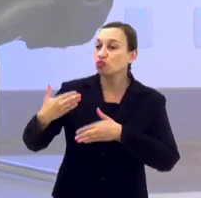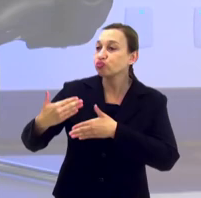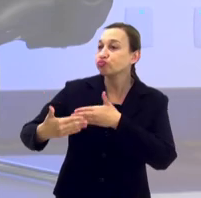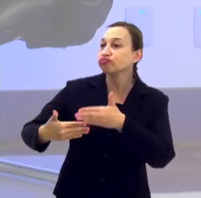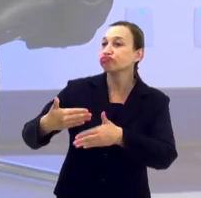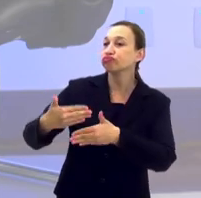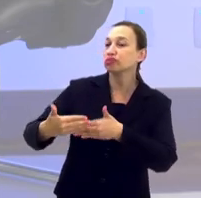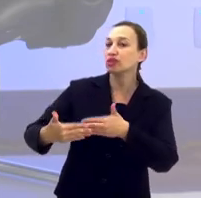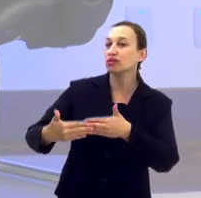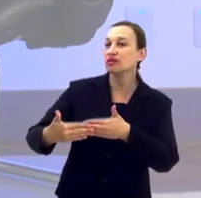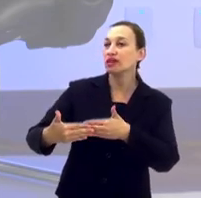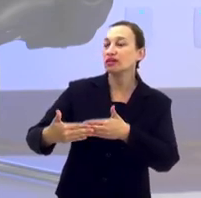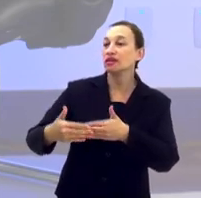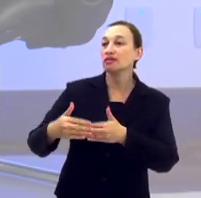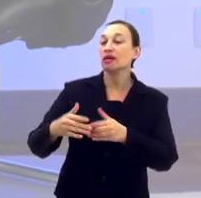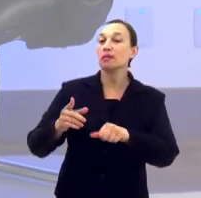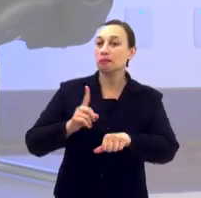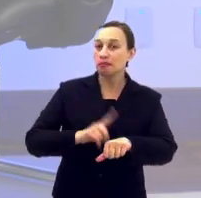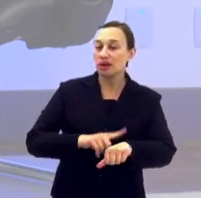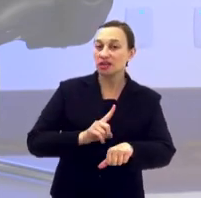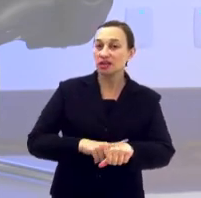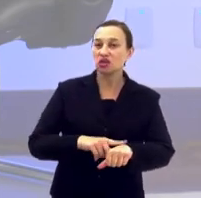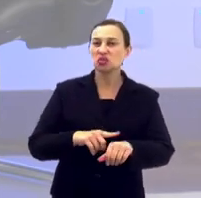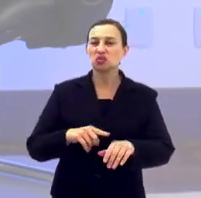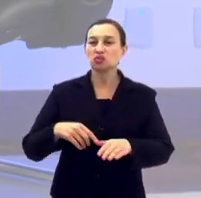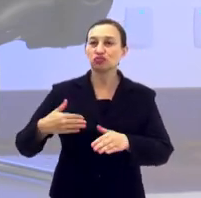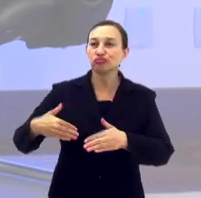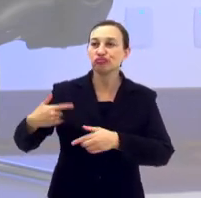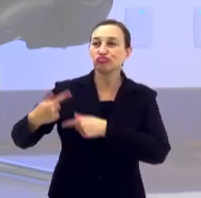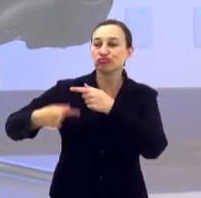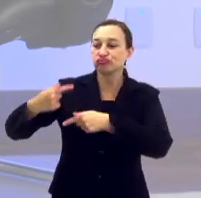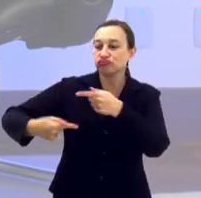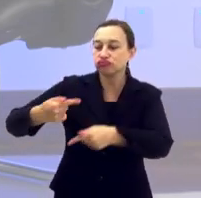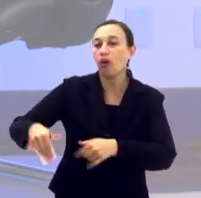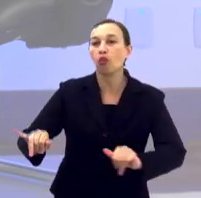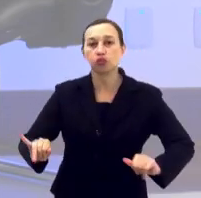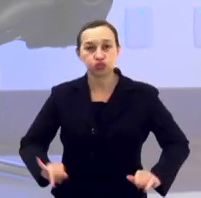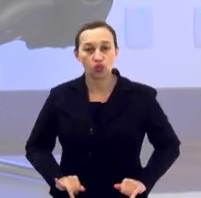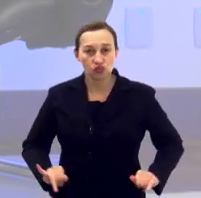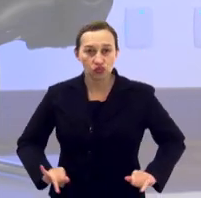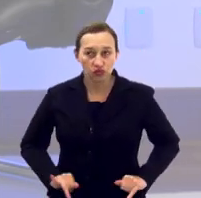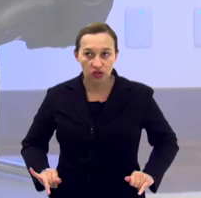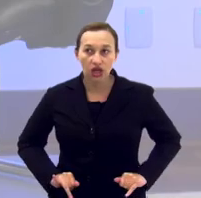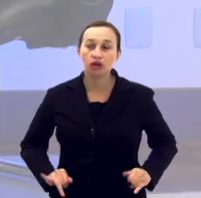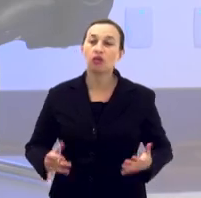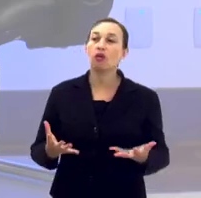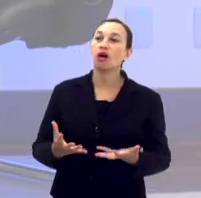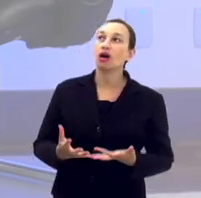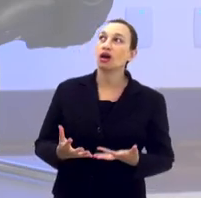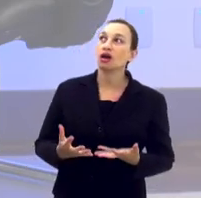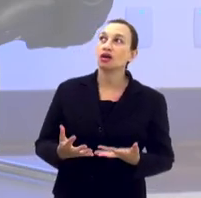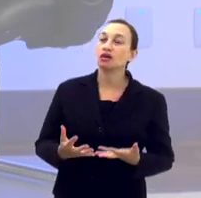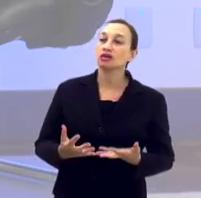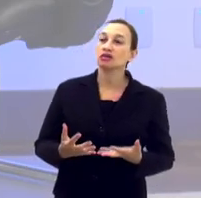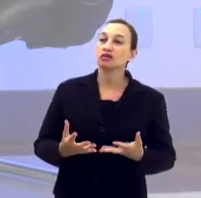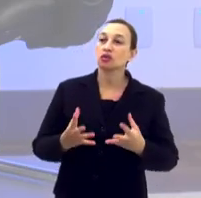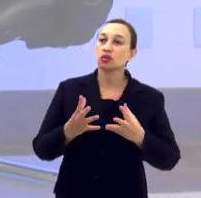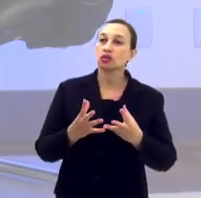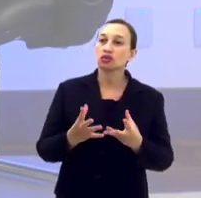porque o tempo vai passando, as gerações que sofreram isso na pele vão